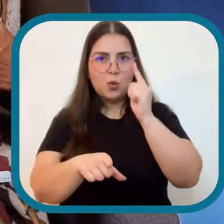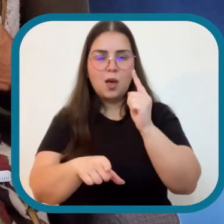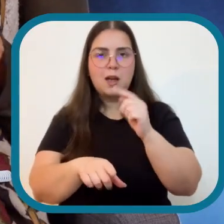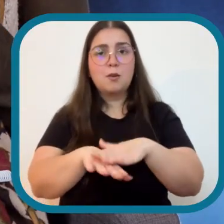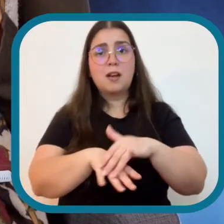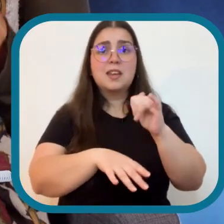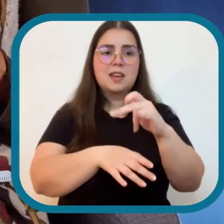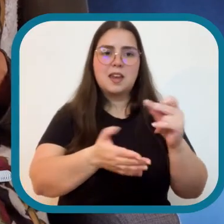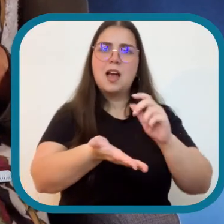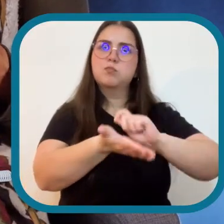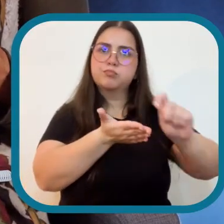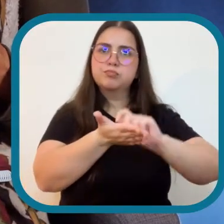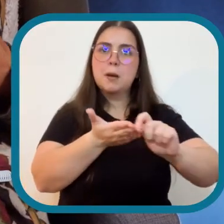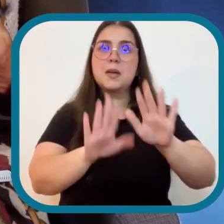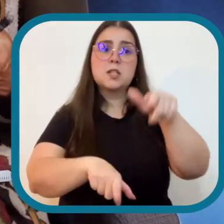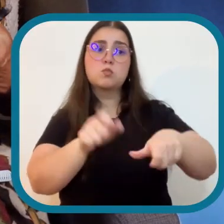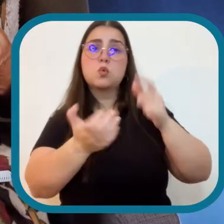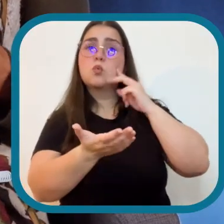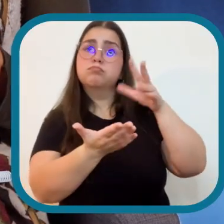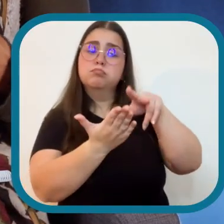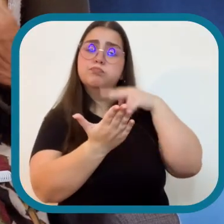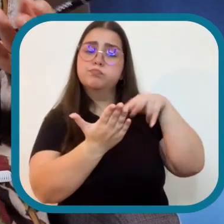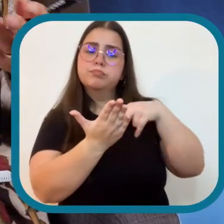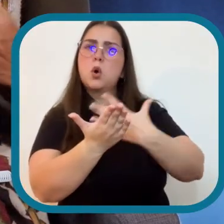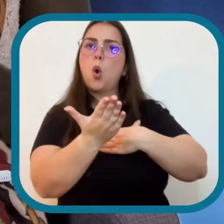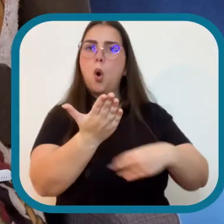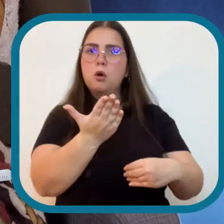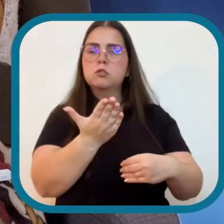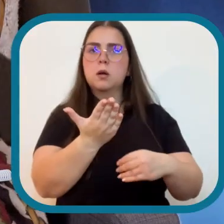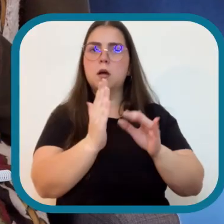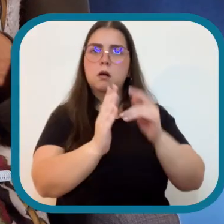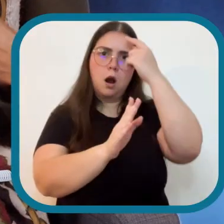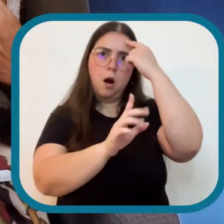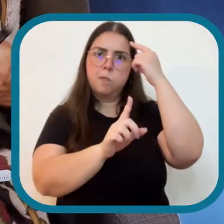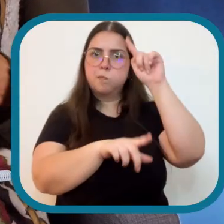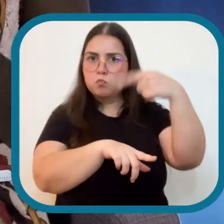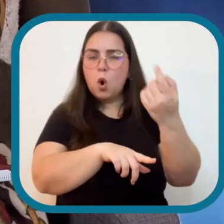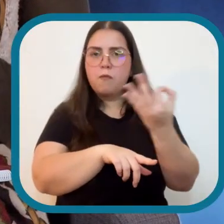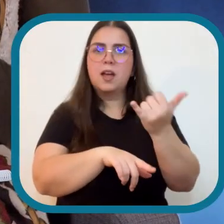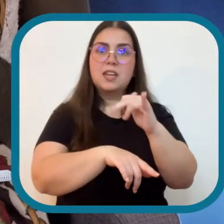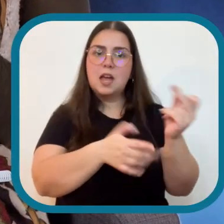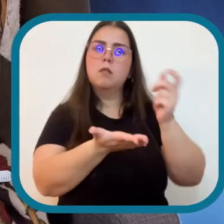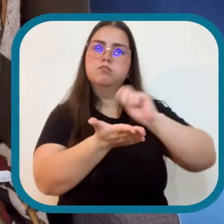apreciam e que sabem que são artificiais, que não existem, mas que escolhem seguir e ler